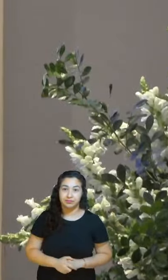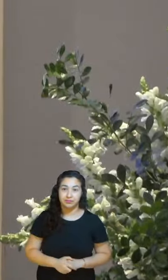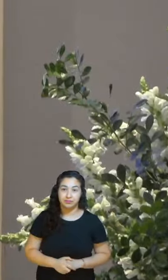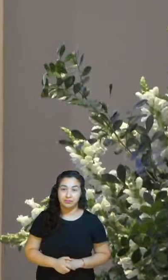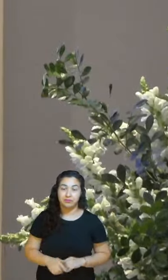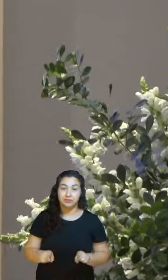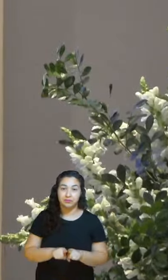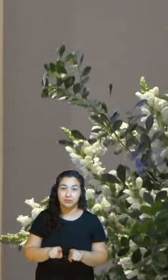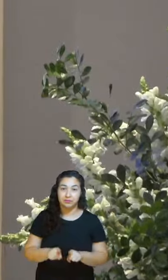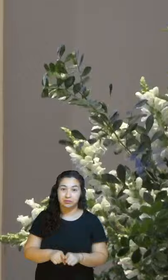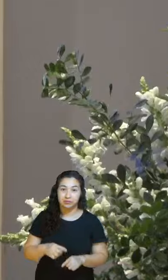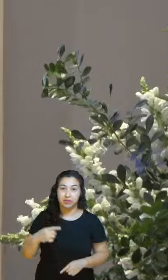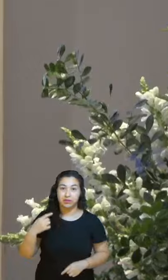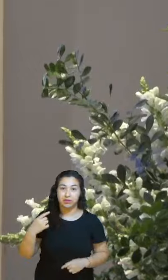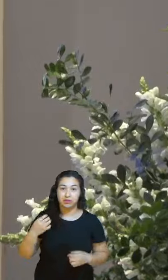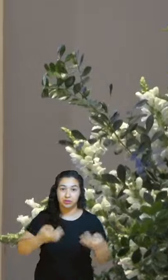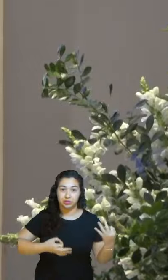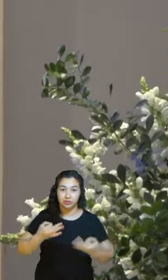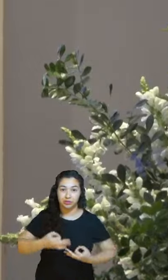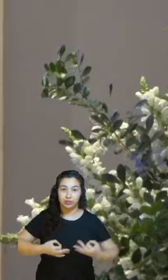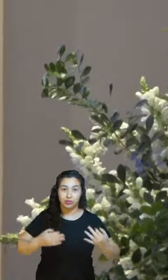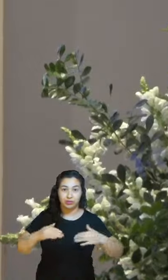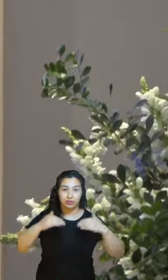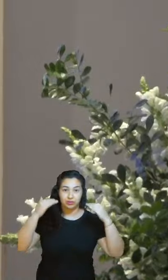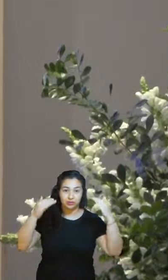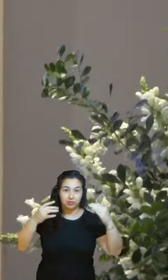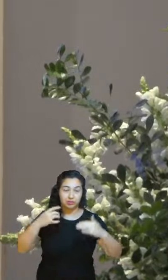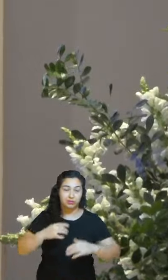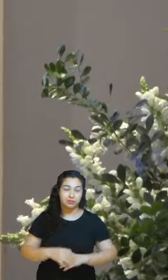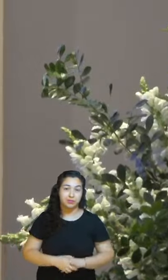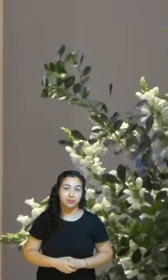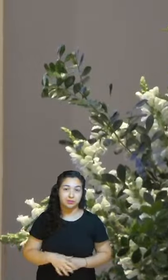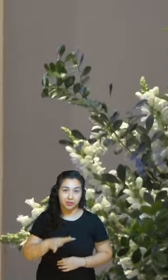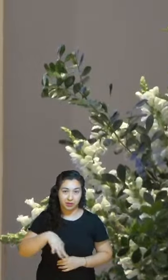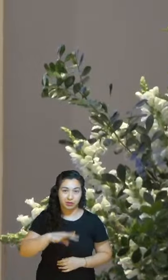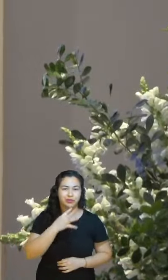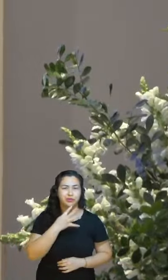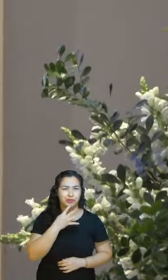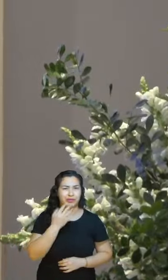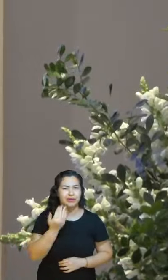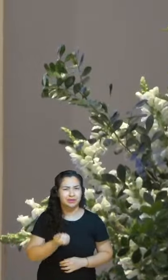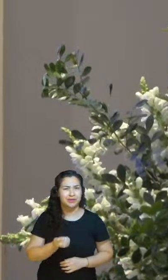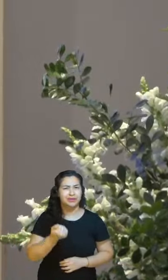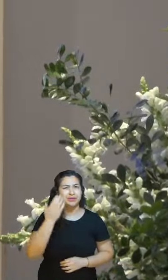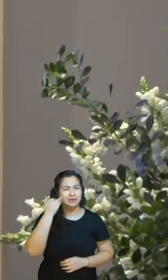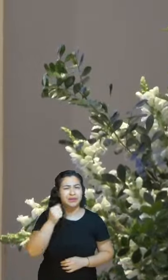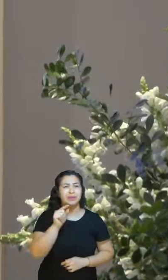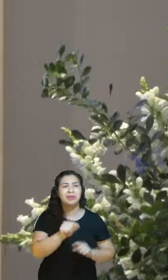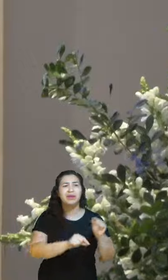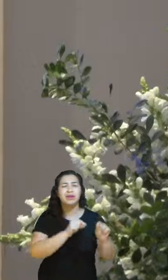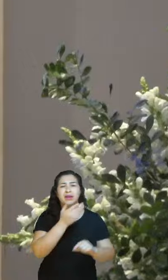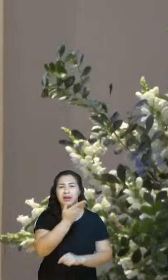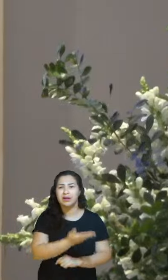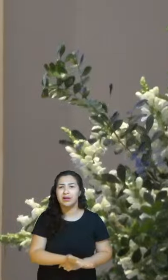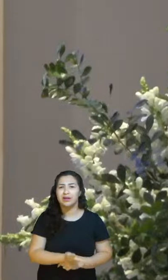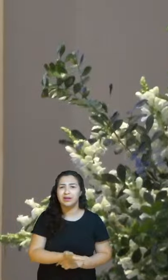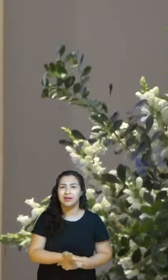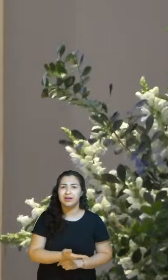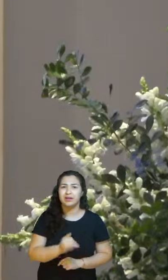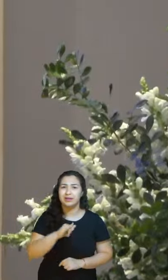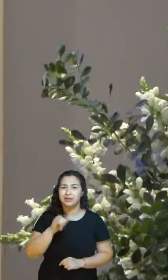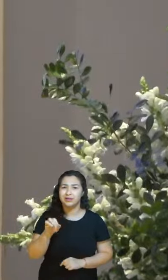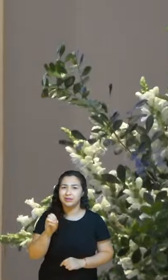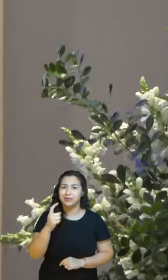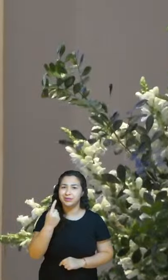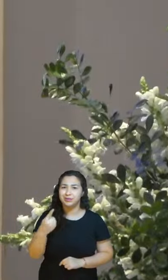blazes conhecido de todos nós deputado estadual dessa casa constituinte é Bacharel em Direito